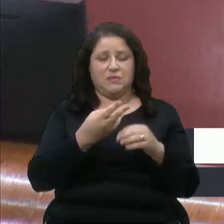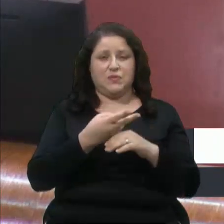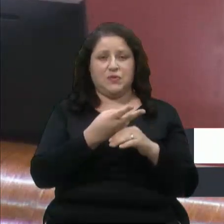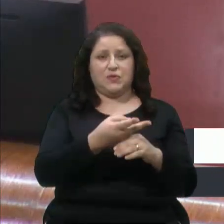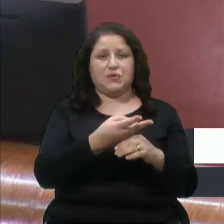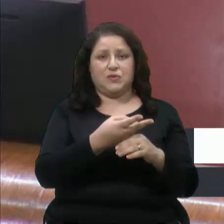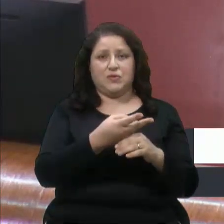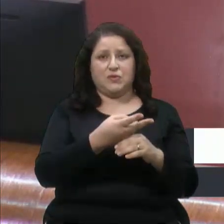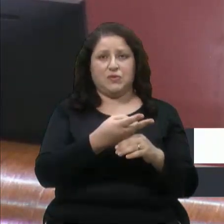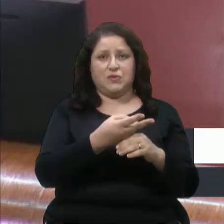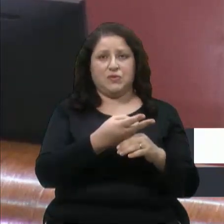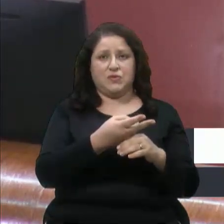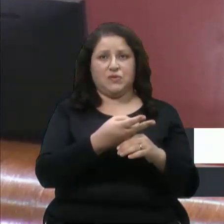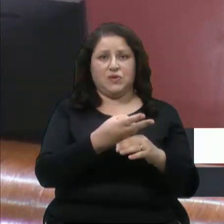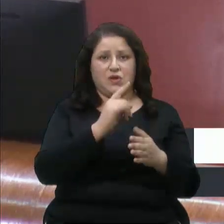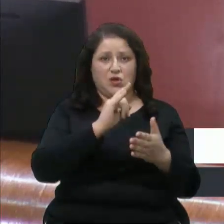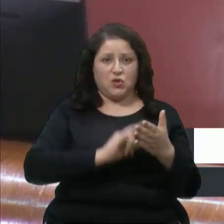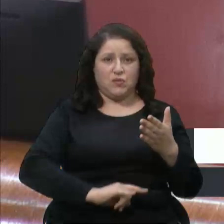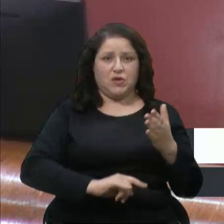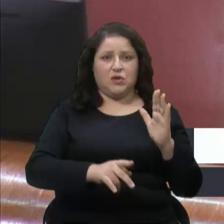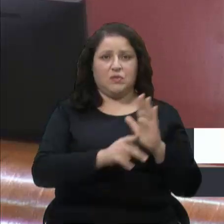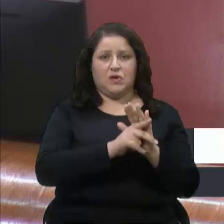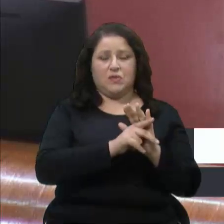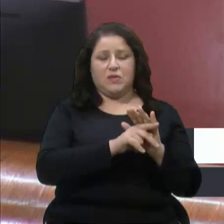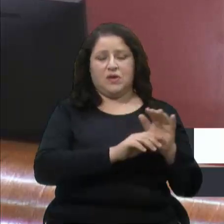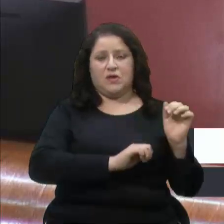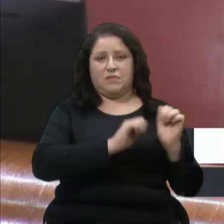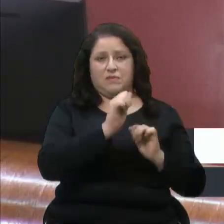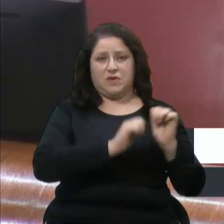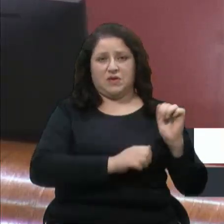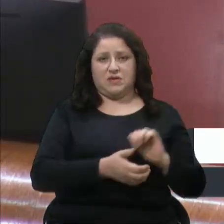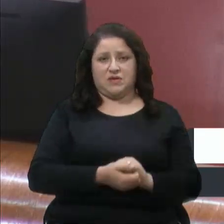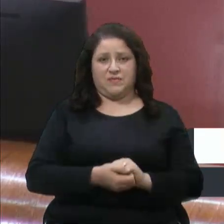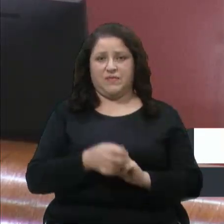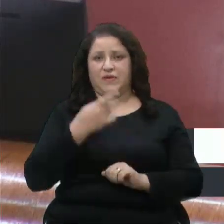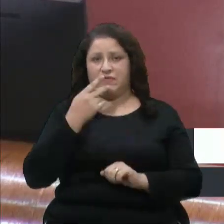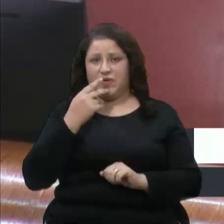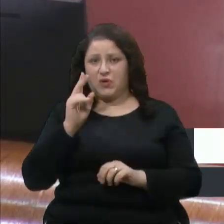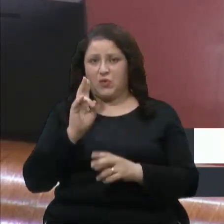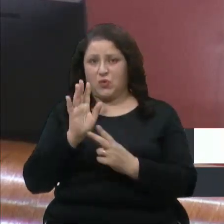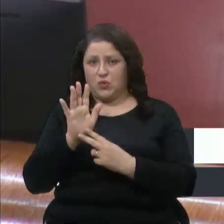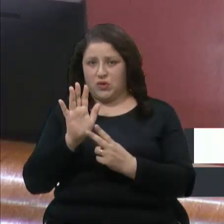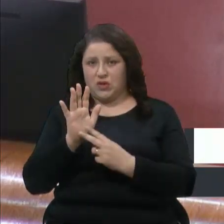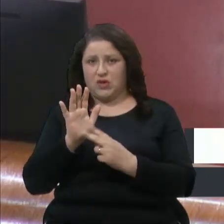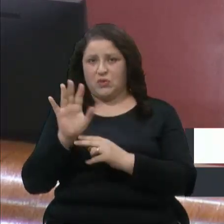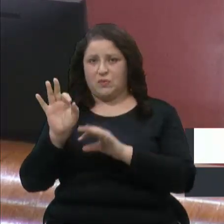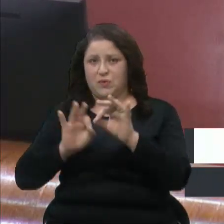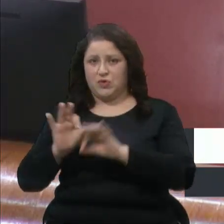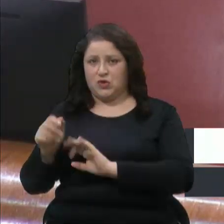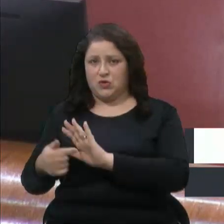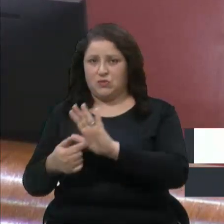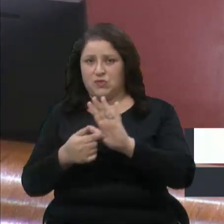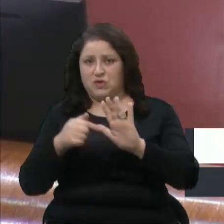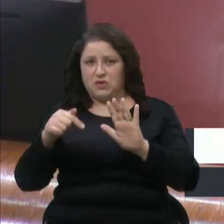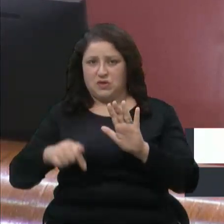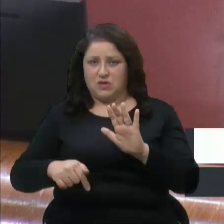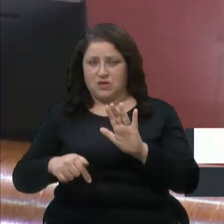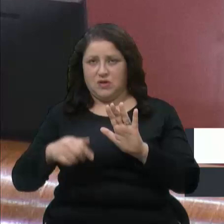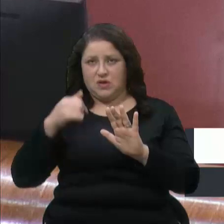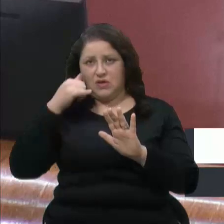é nisso que eu toco. Cuidado com os projetos que são apresentados, às vezes, dentro da casa legislativa, para